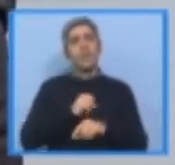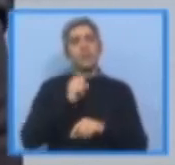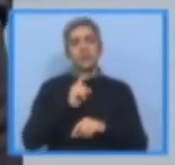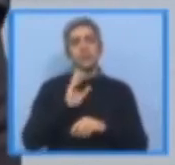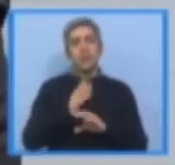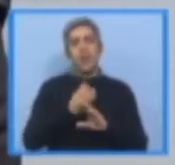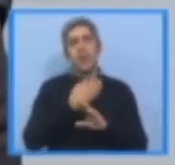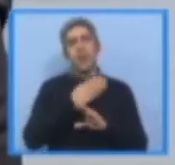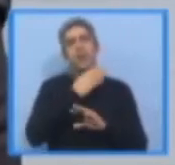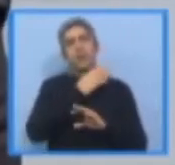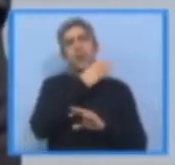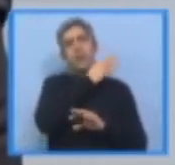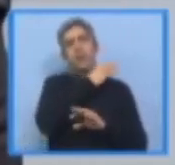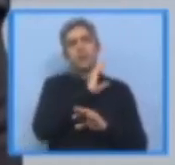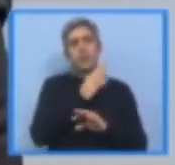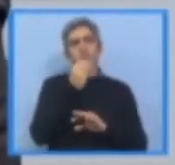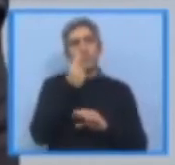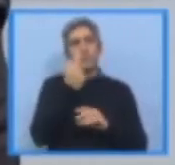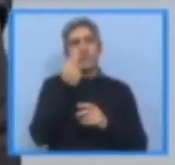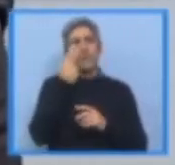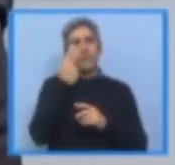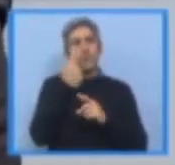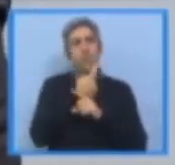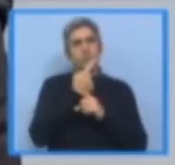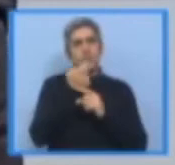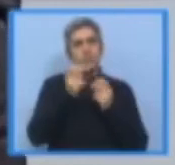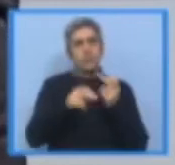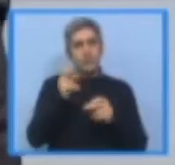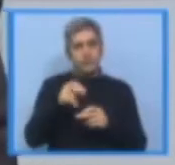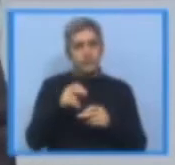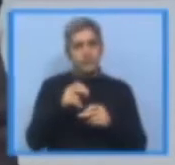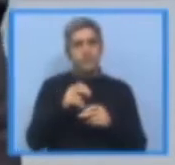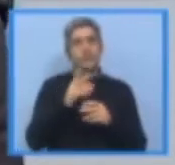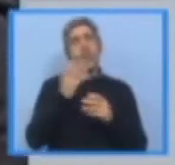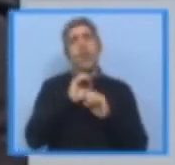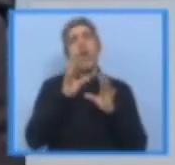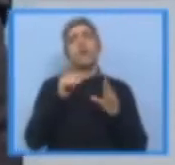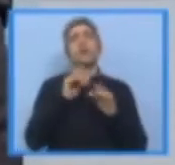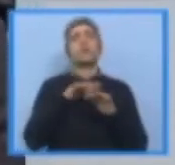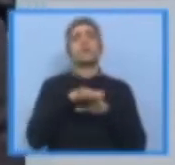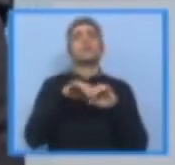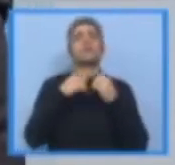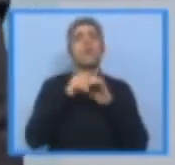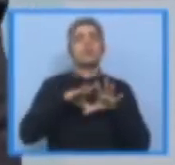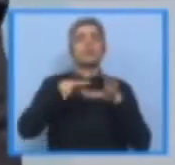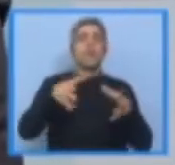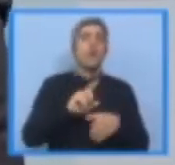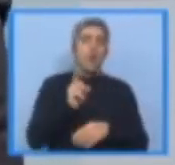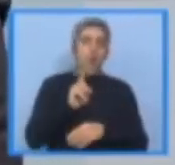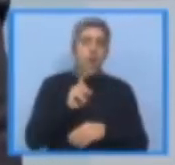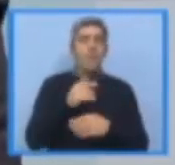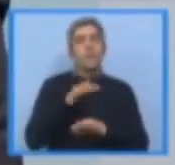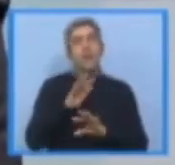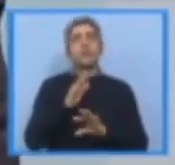existiu muita gente, e antes de nós já muitos viveram estes fenómenos sem a mediatização global das redes